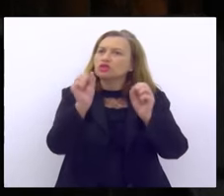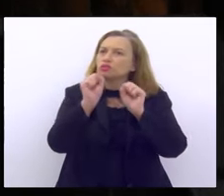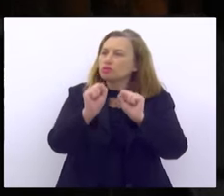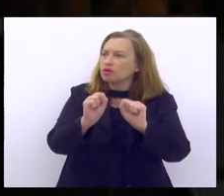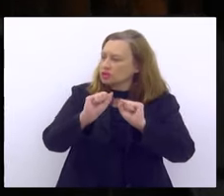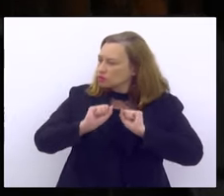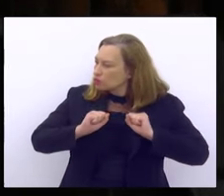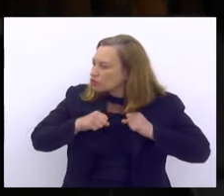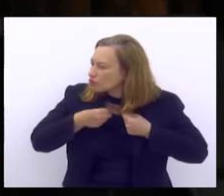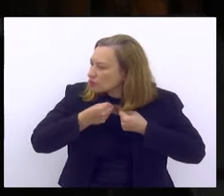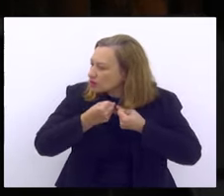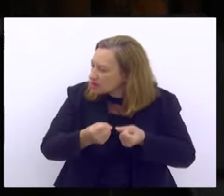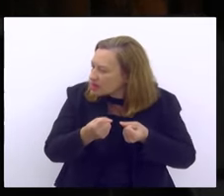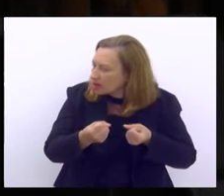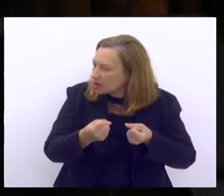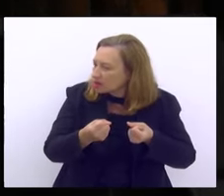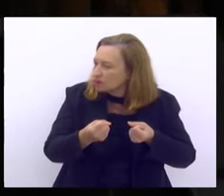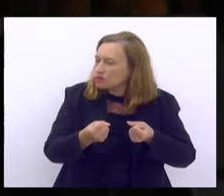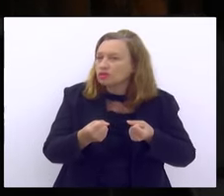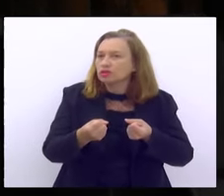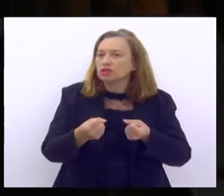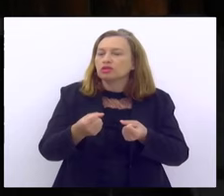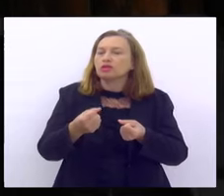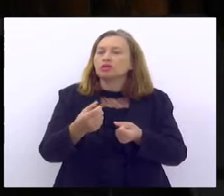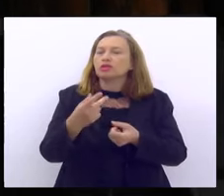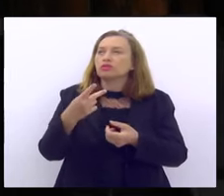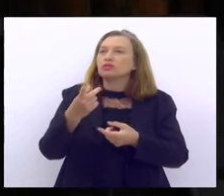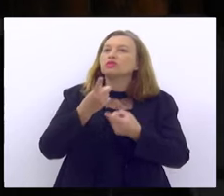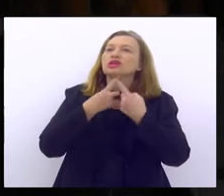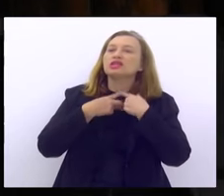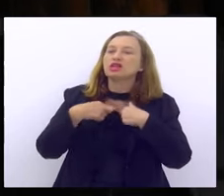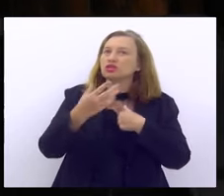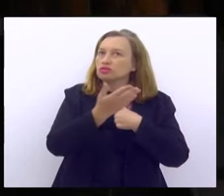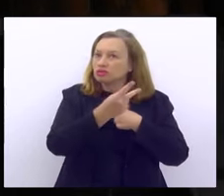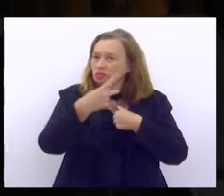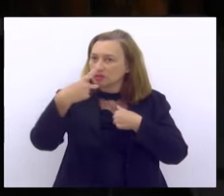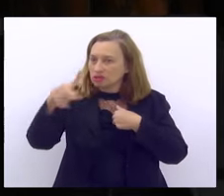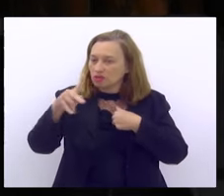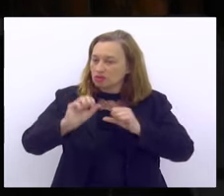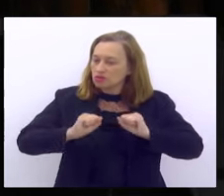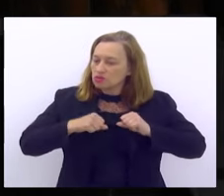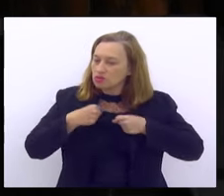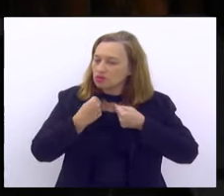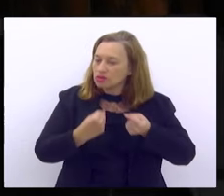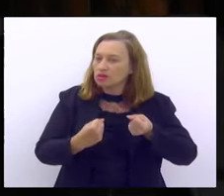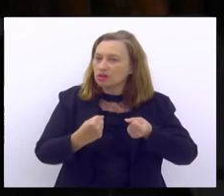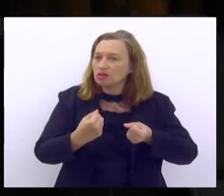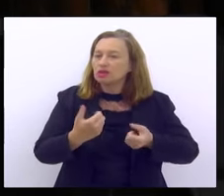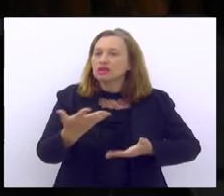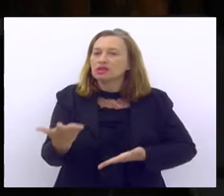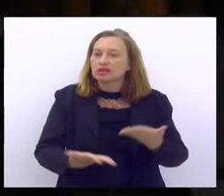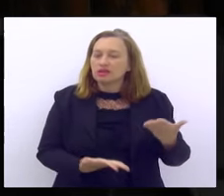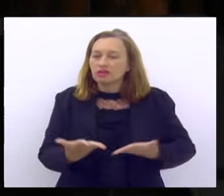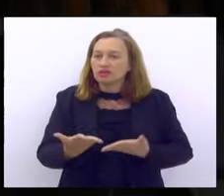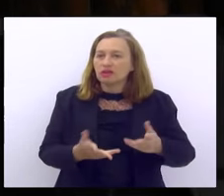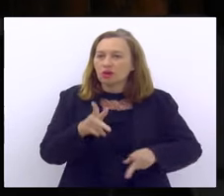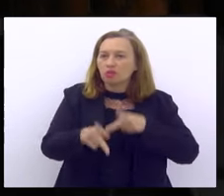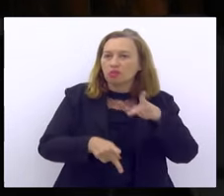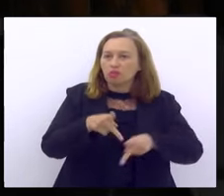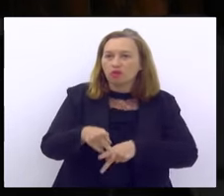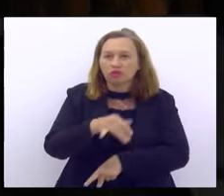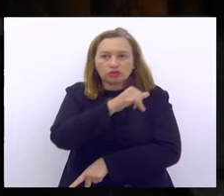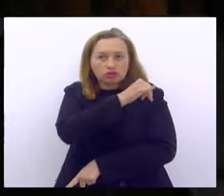dedicaram, aquilo que a vocação lhes confere, que é se dedicar, servir ao povo do Rio de Janeiro